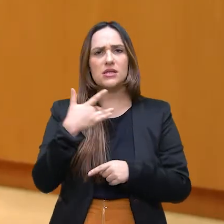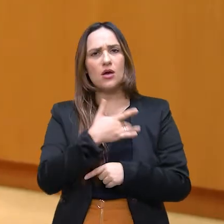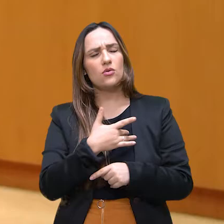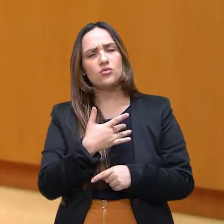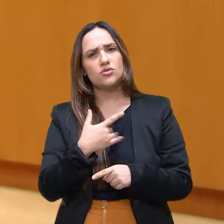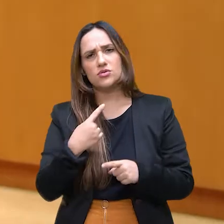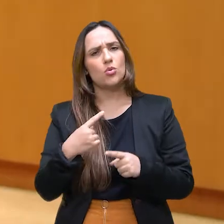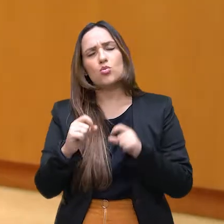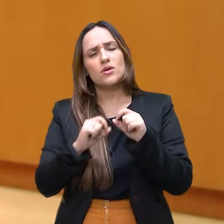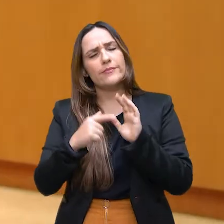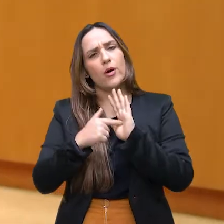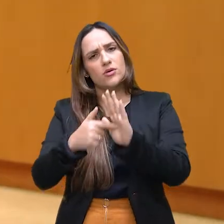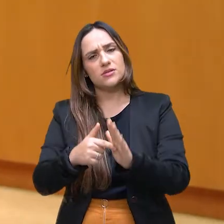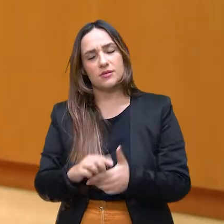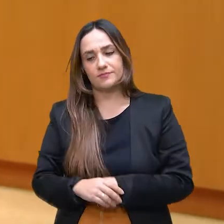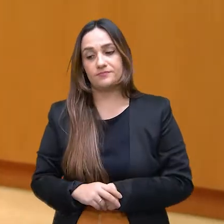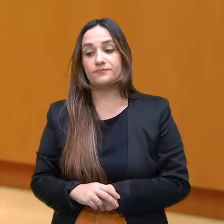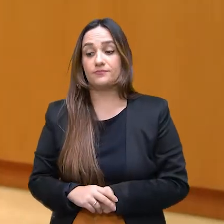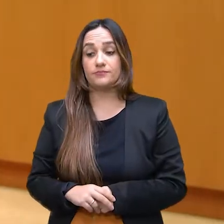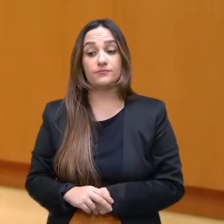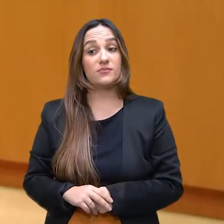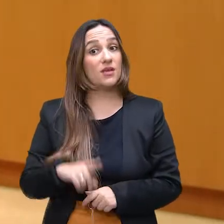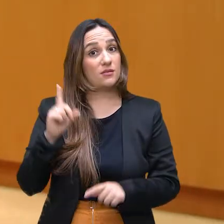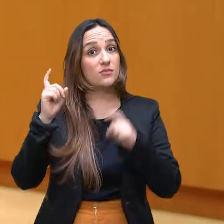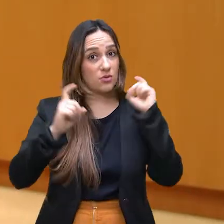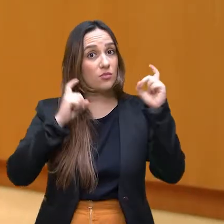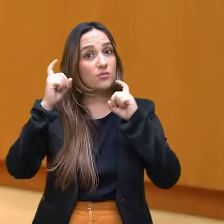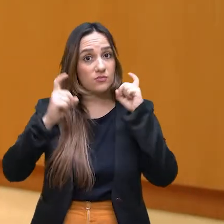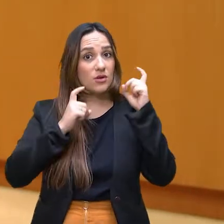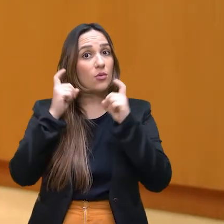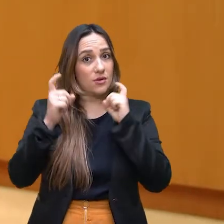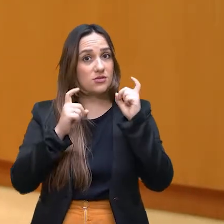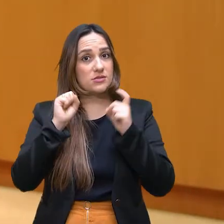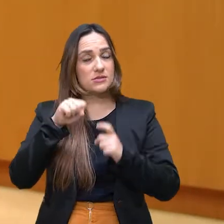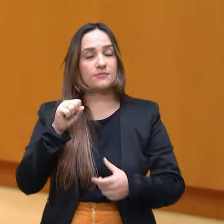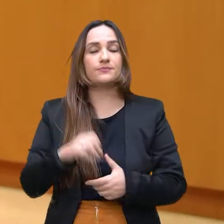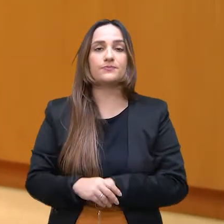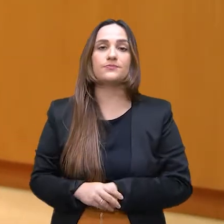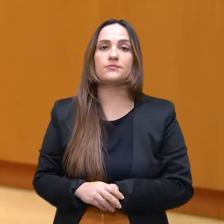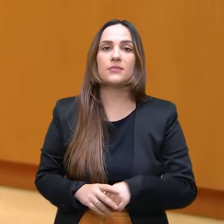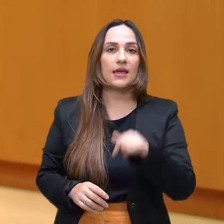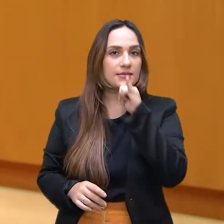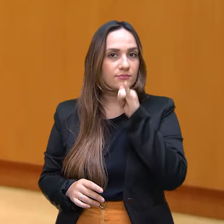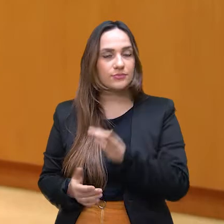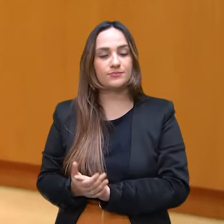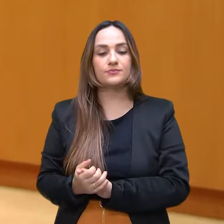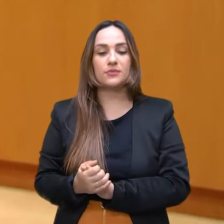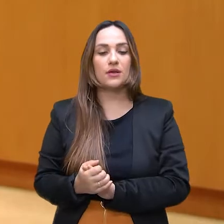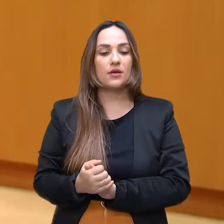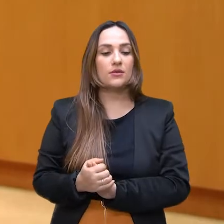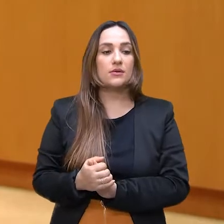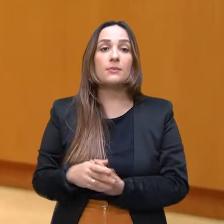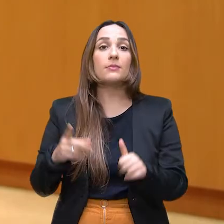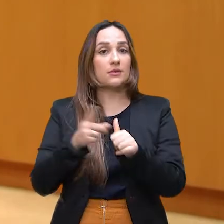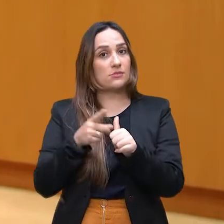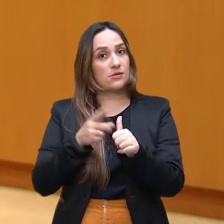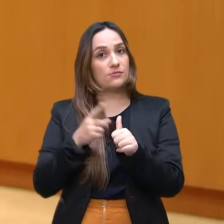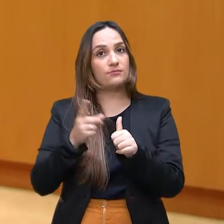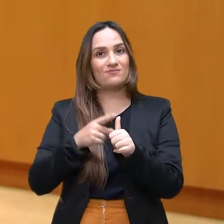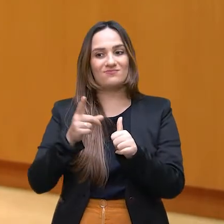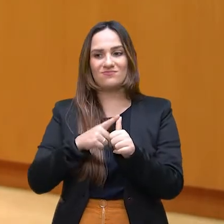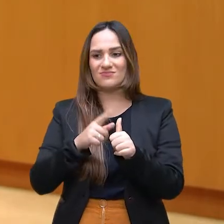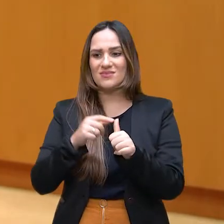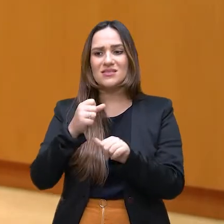mostra alguns dados bastante preocupantes. O primeiro é que nós temos uma sociedade com